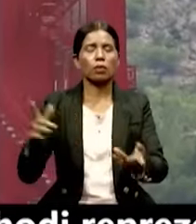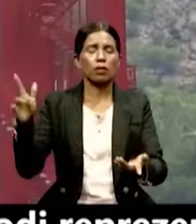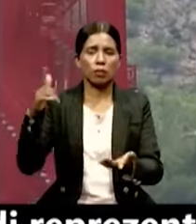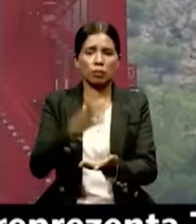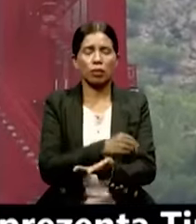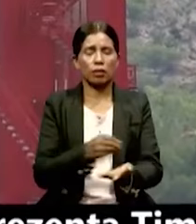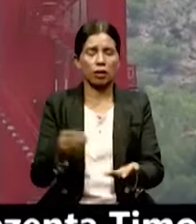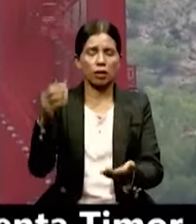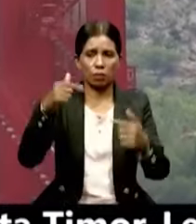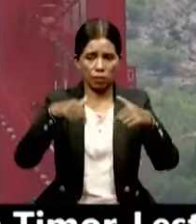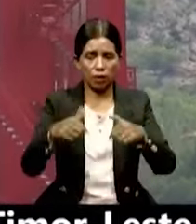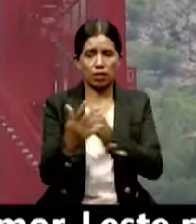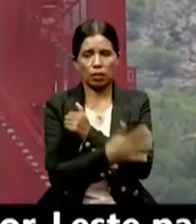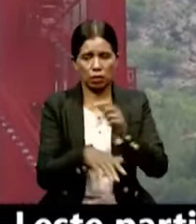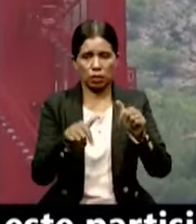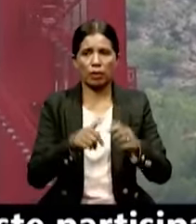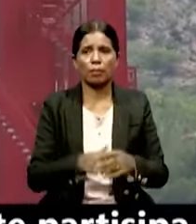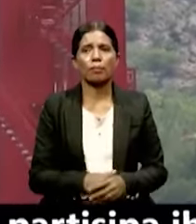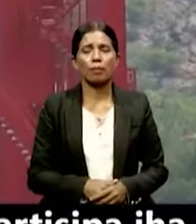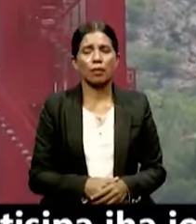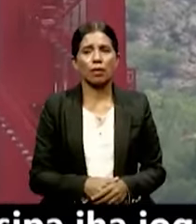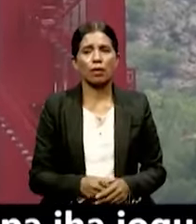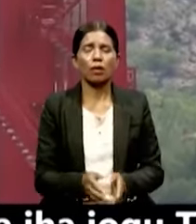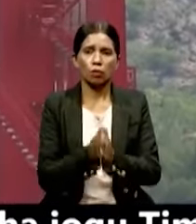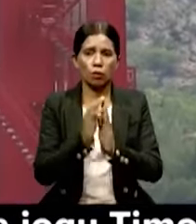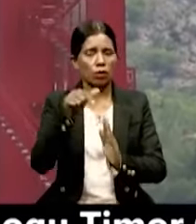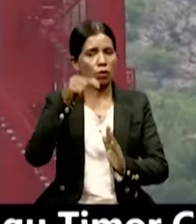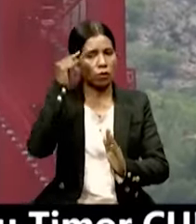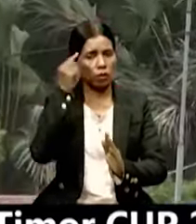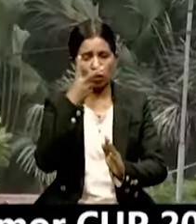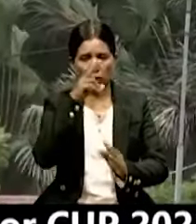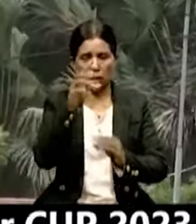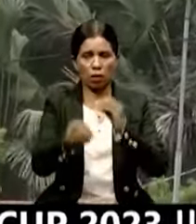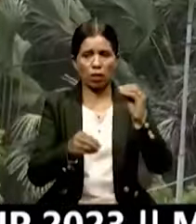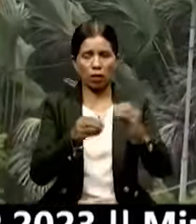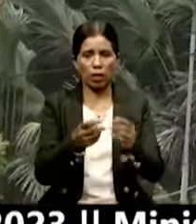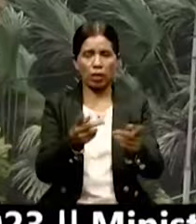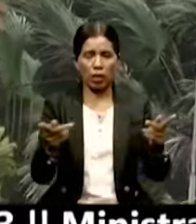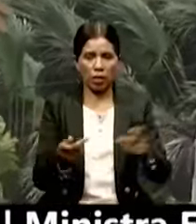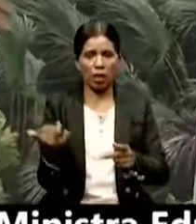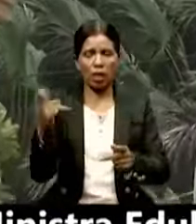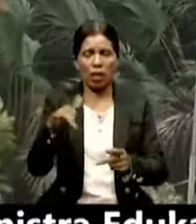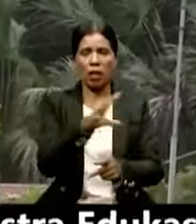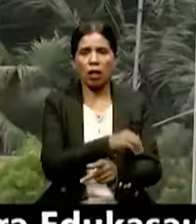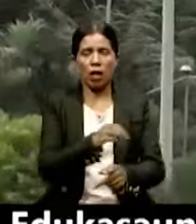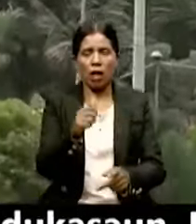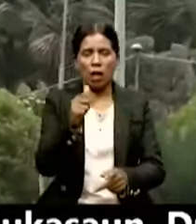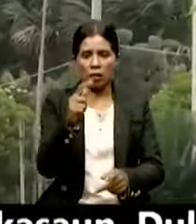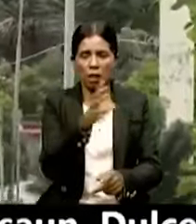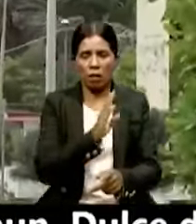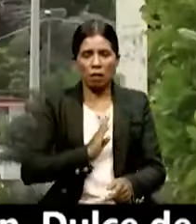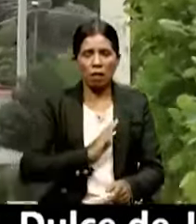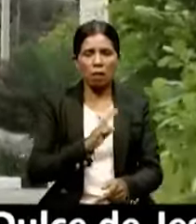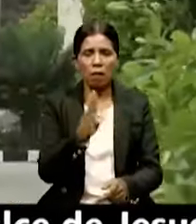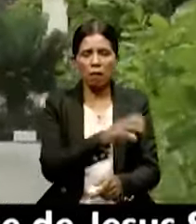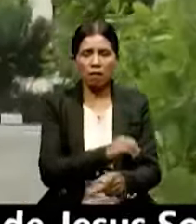atualo investimento e railarang. Fernando Mos husu governo atu controla contentor hirak nebe descarrega ya tapupu atambua